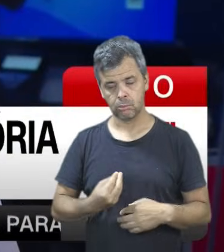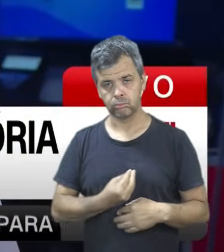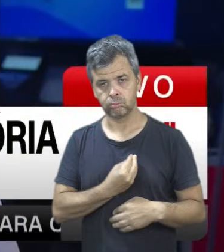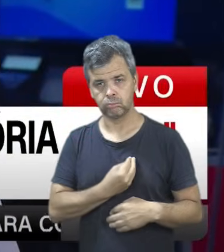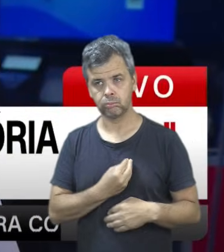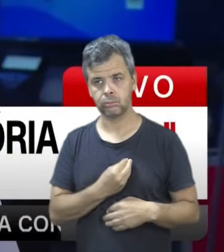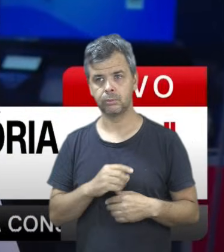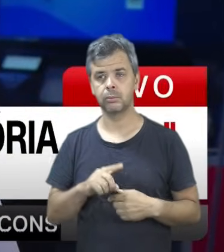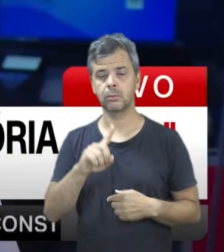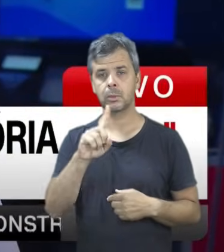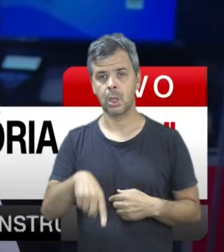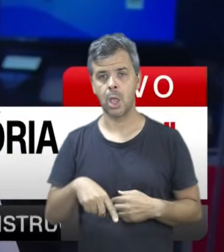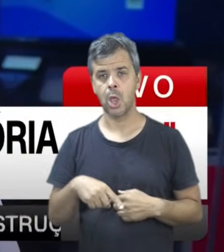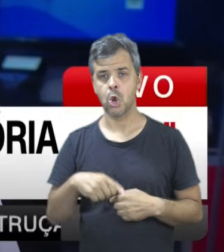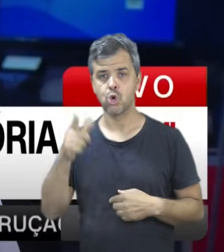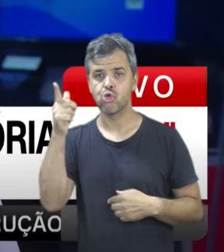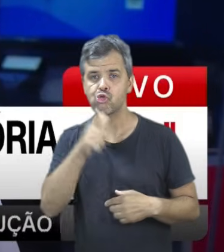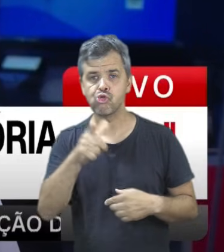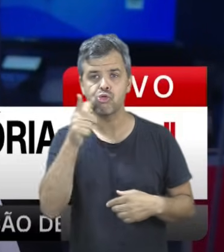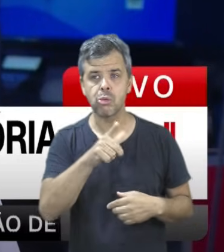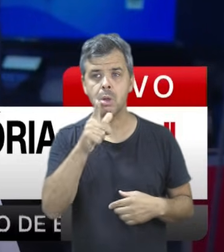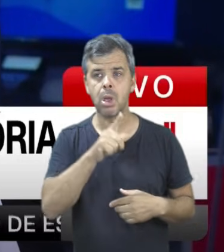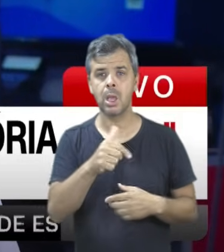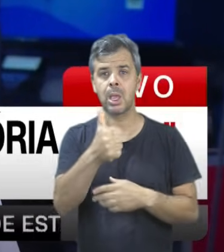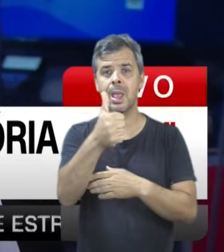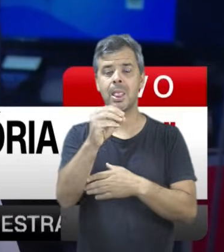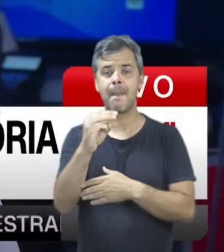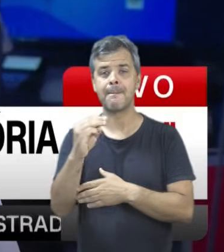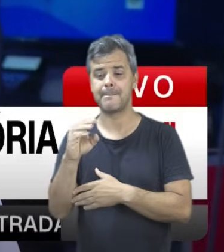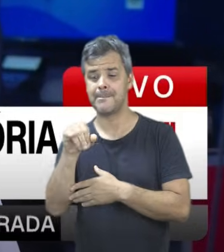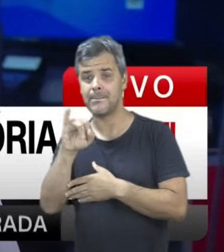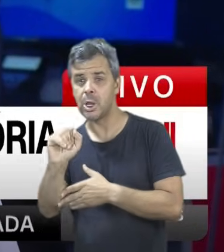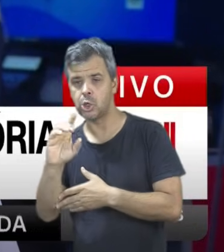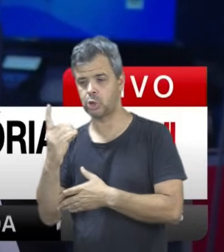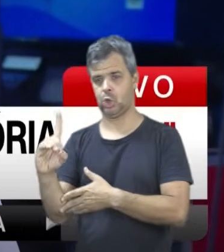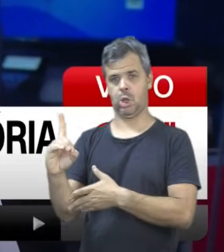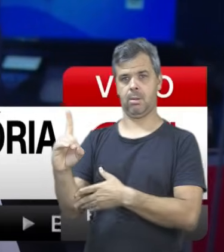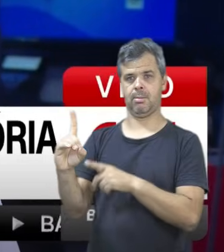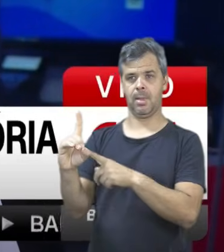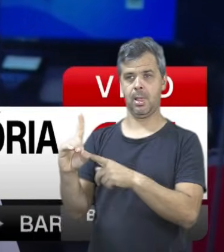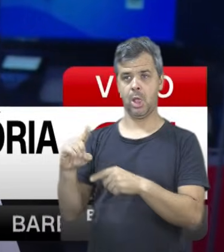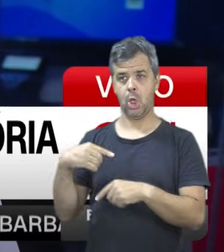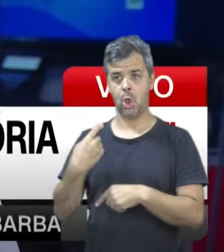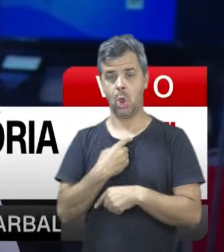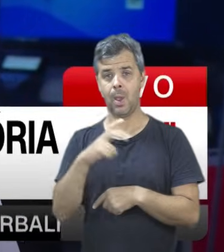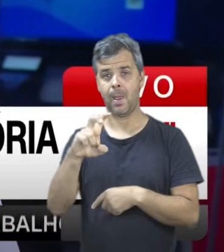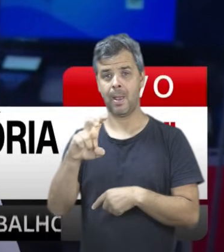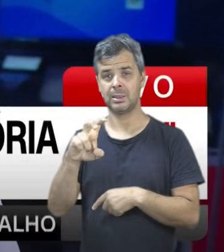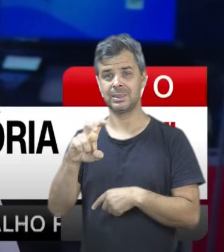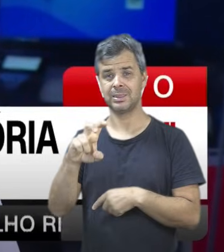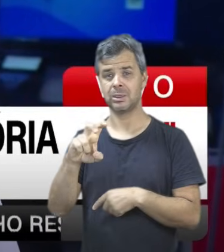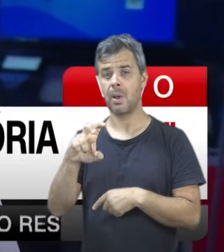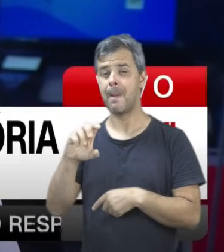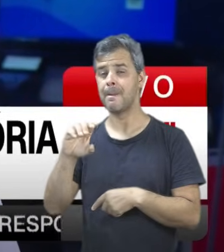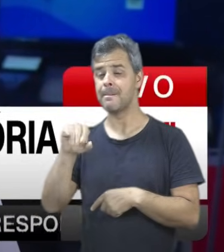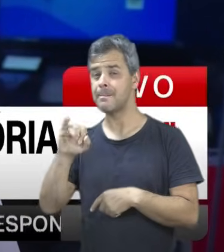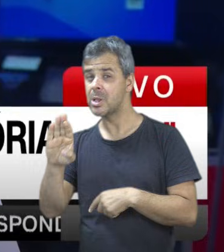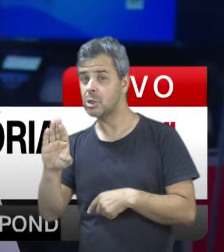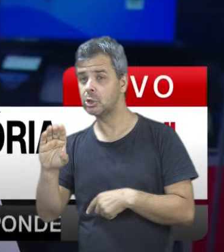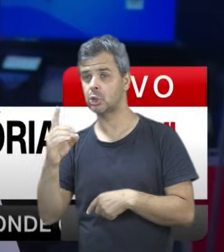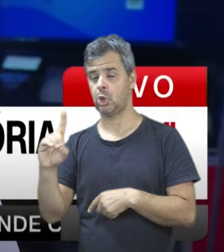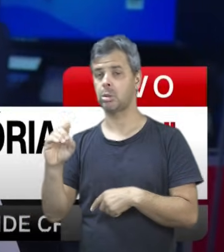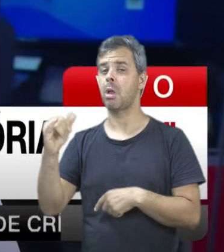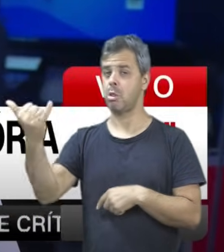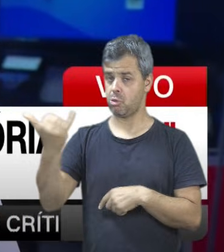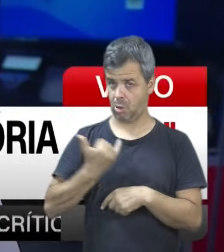presidência, angariar pelo menos 10 bilhões de dólares. Nós estamos com 5,5 bilhões